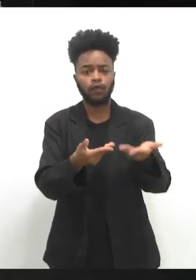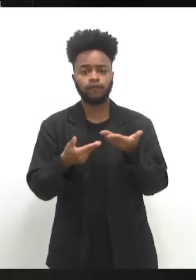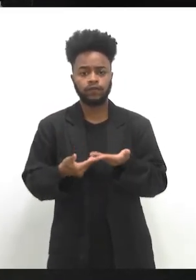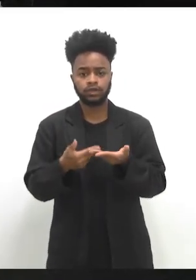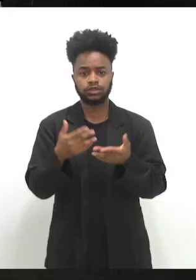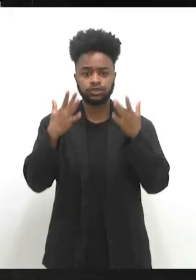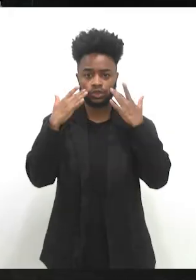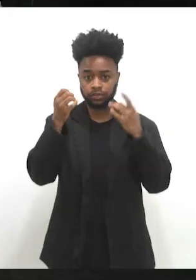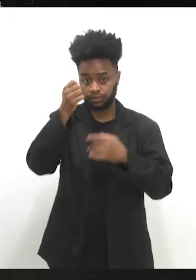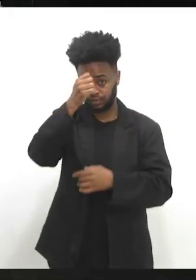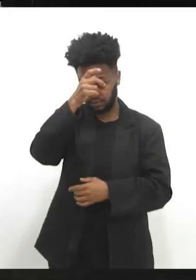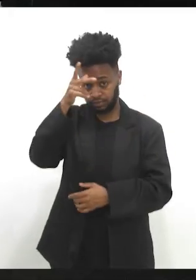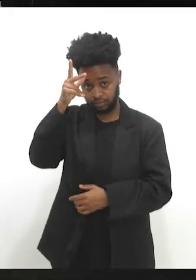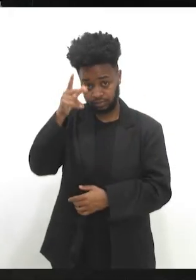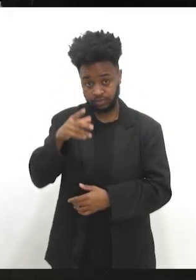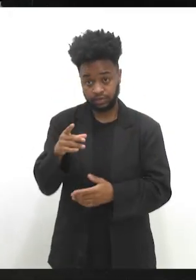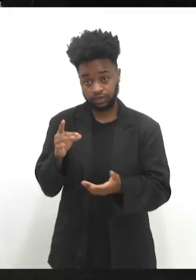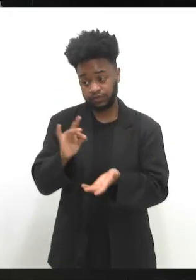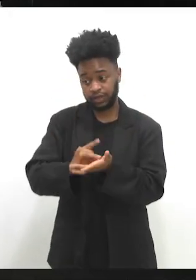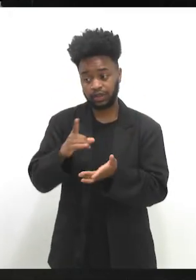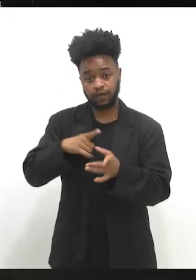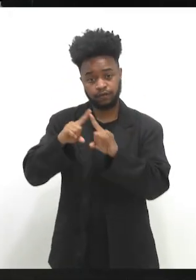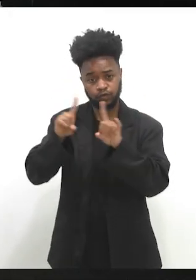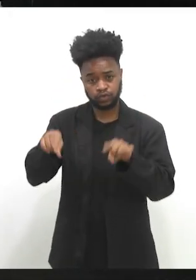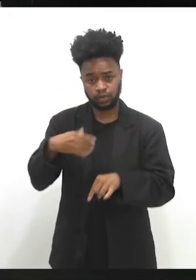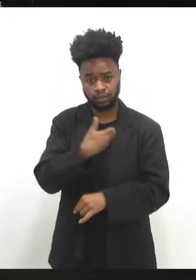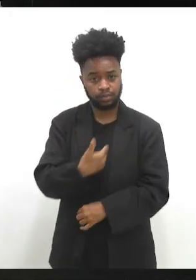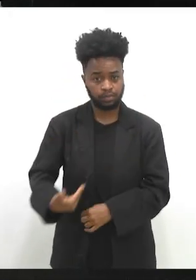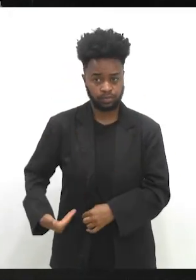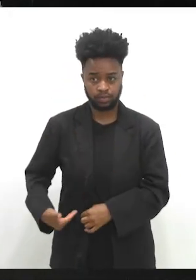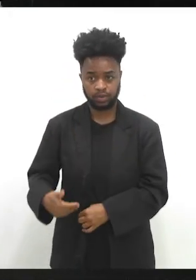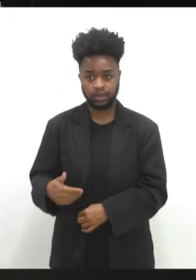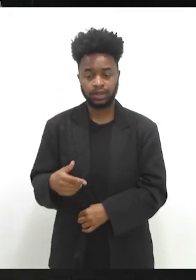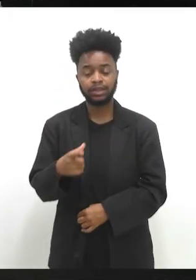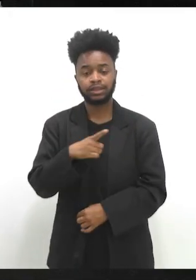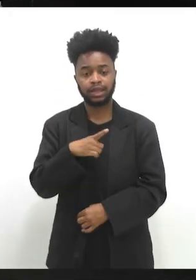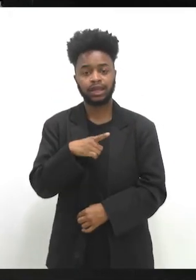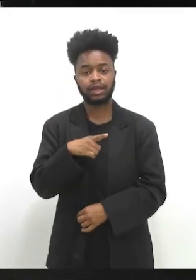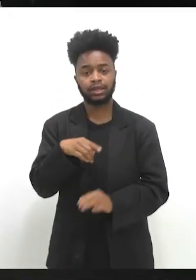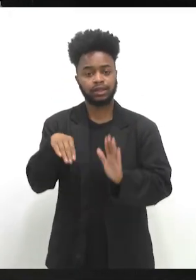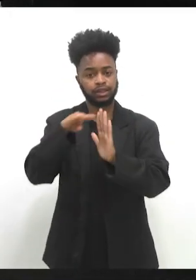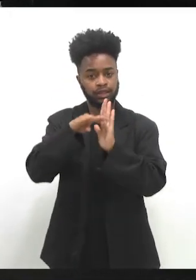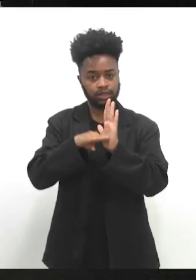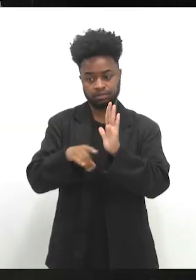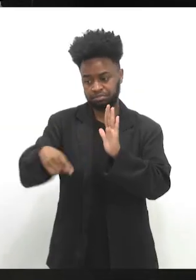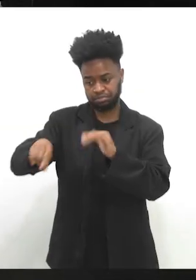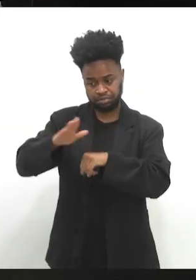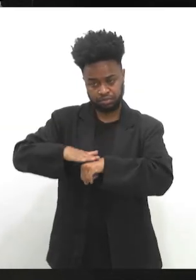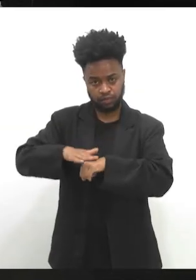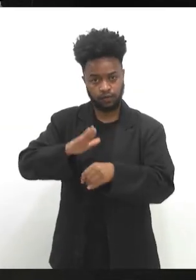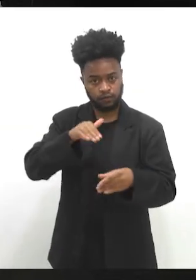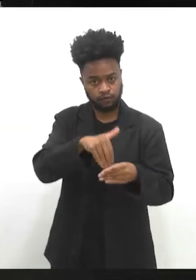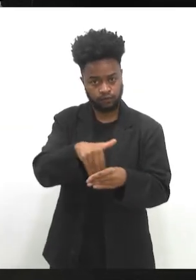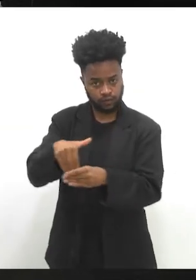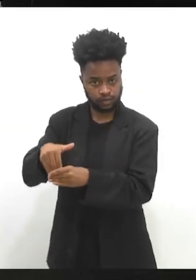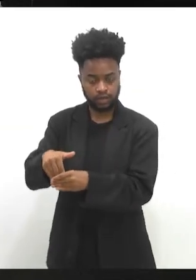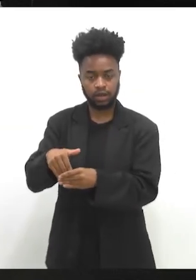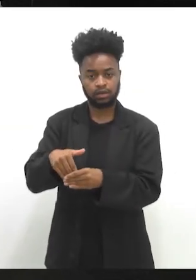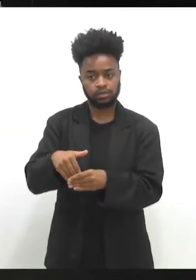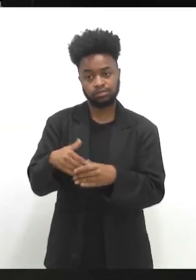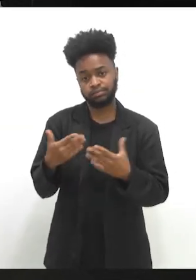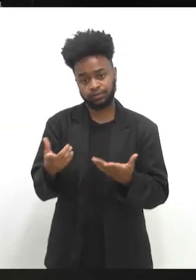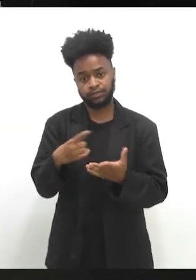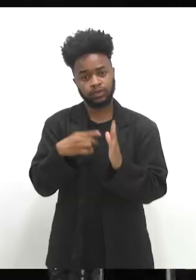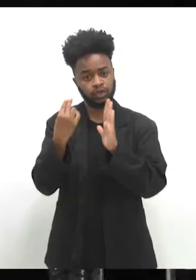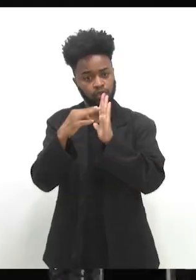Na verdade, lá é como são funcionários públicos, né? Então ele tem uma chamada lista tríplice. Então eles mesmos votaram internamente. E